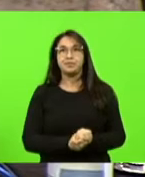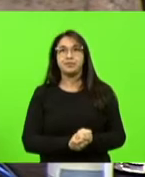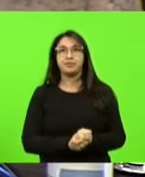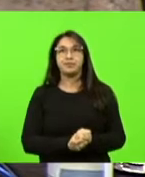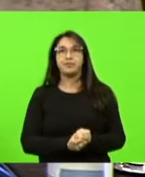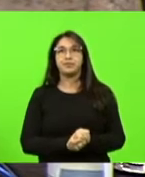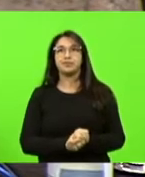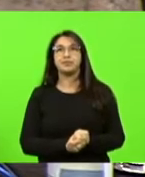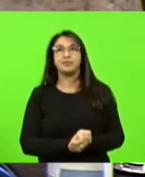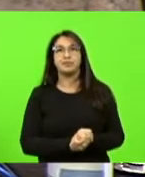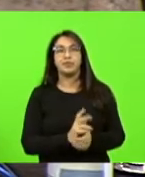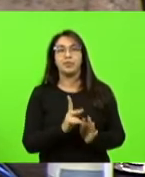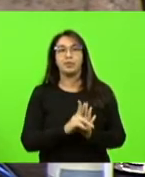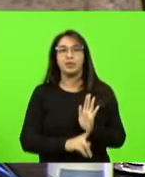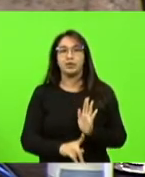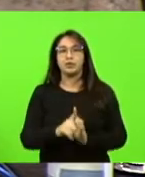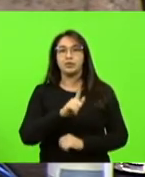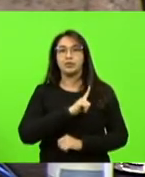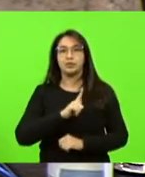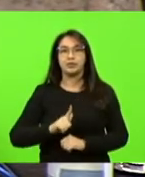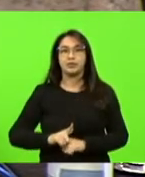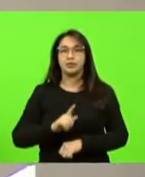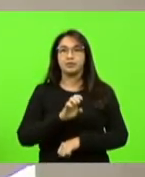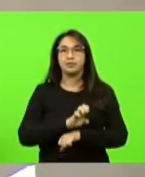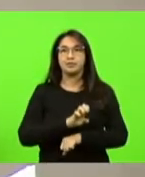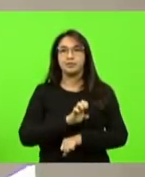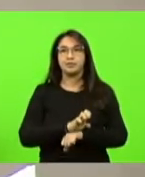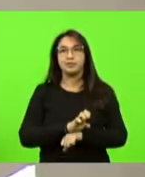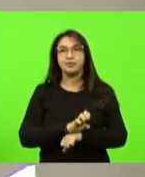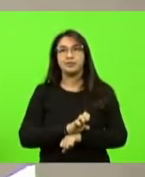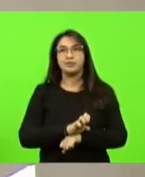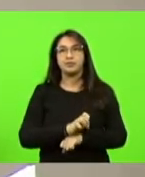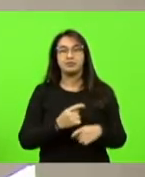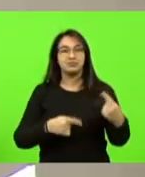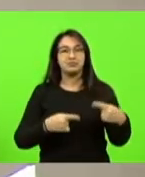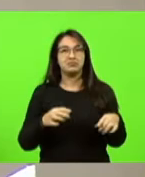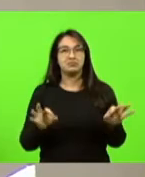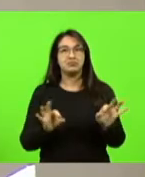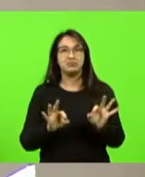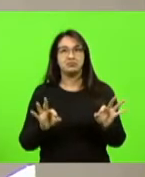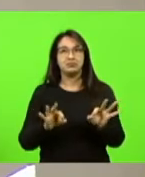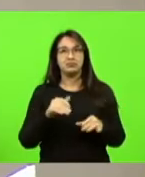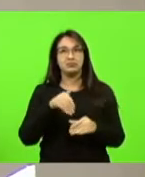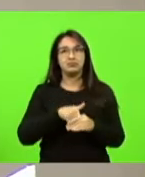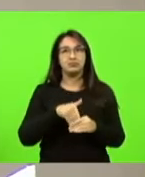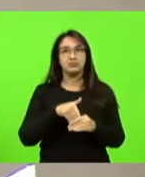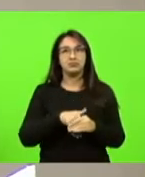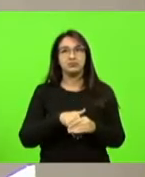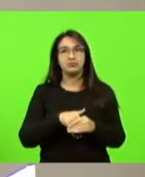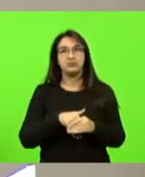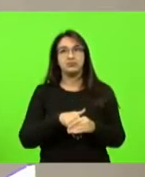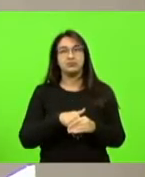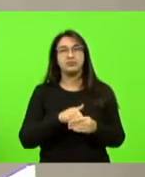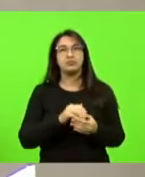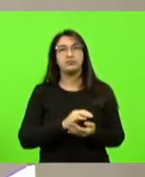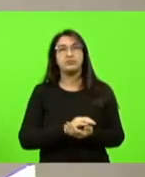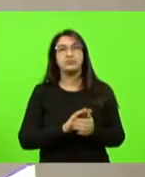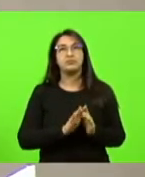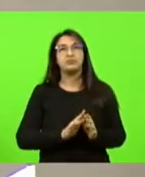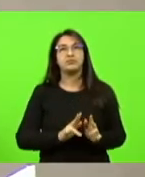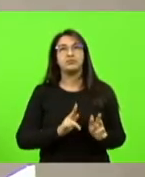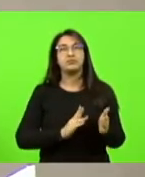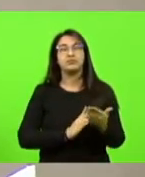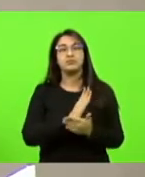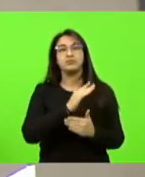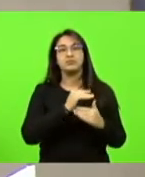projeto do governo do Estado. Não havendo mais quem queira discutir em votação, deputados que aprovam, permaneçam como se encontram. Aprovado